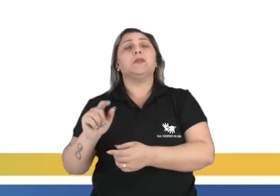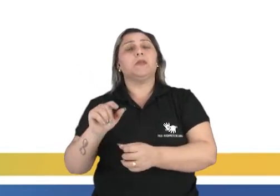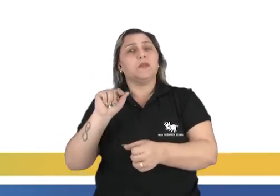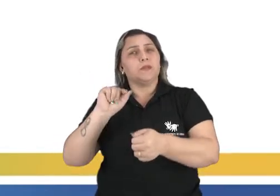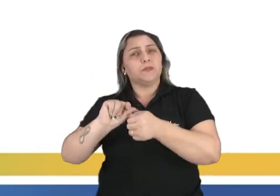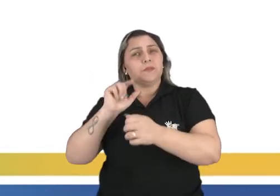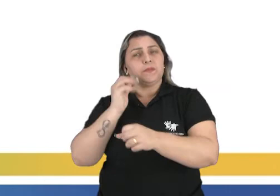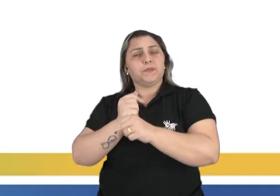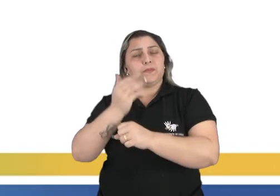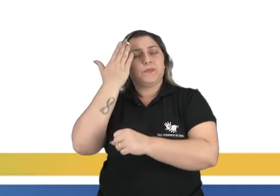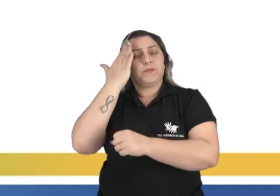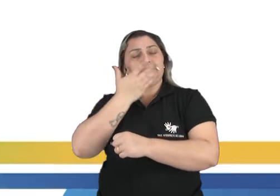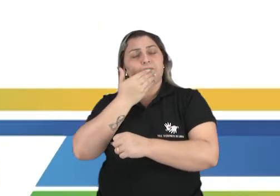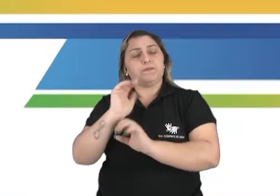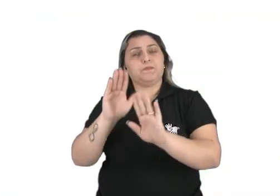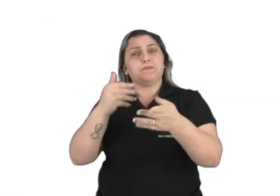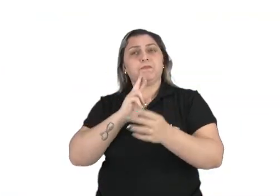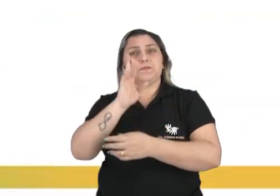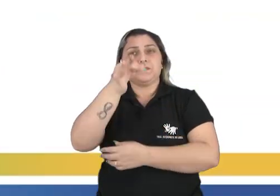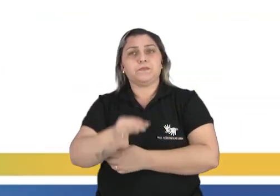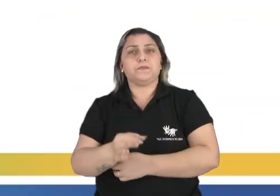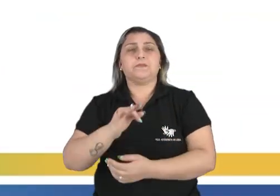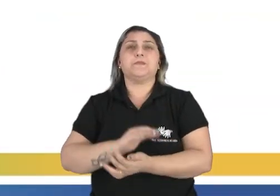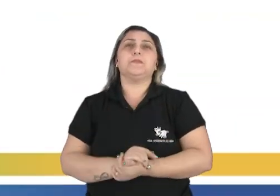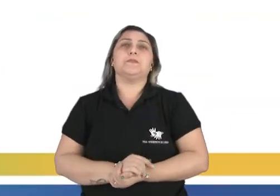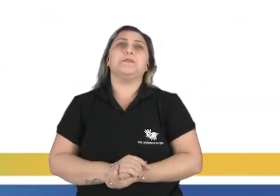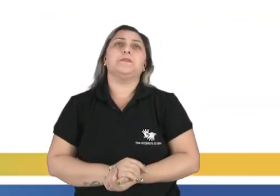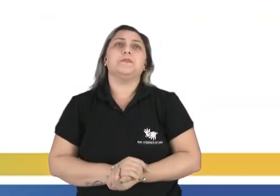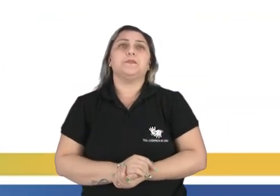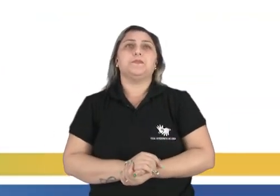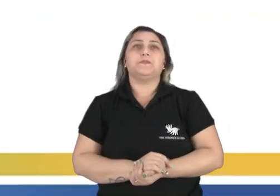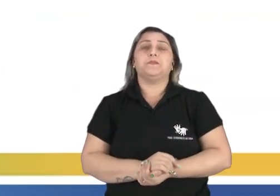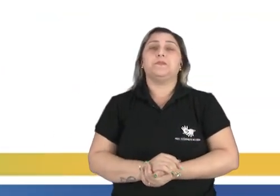Vamos fazer a resolução para a gente entender qual é a nossa alternativa?